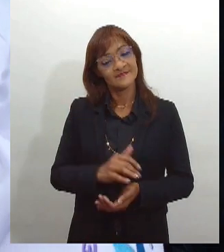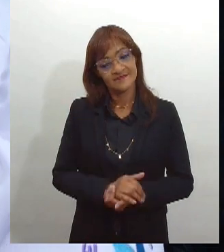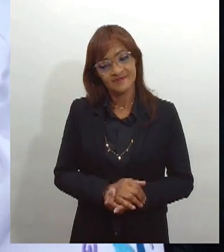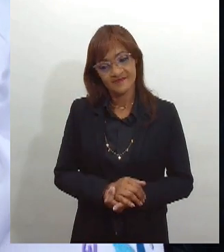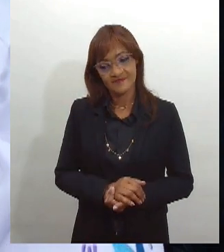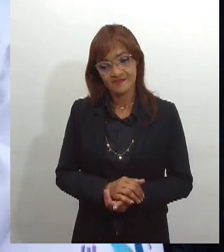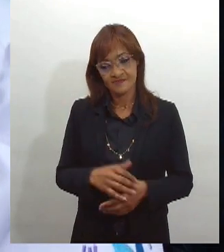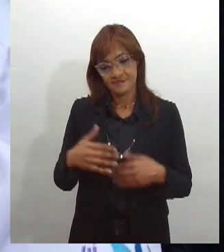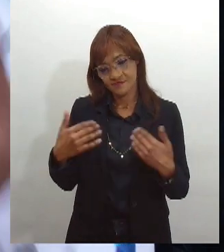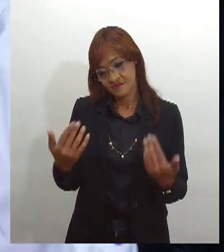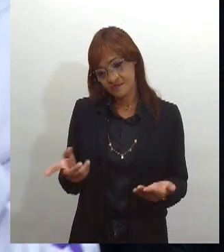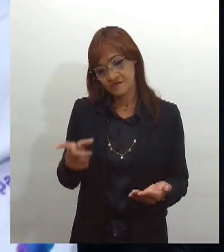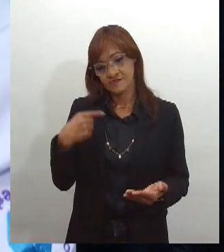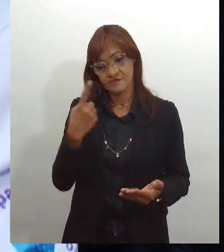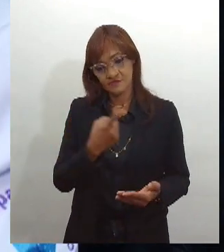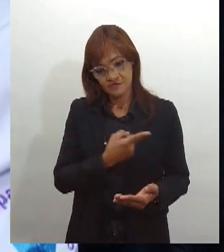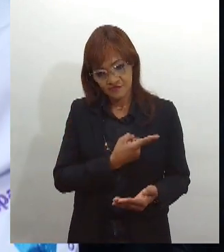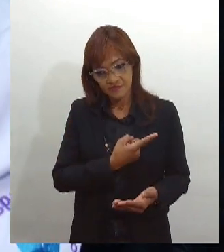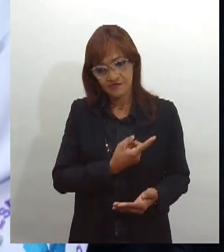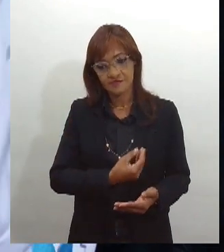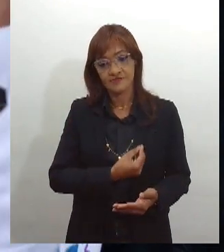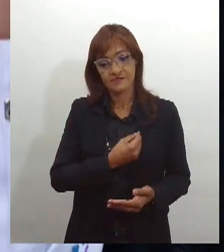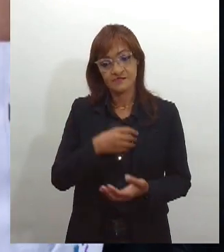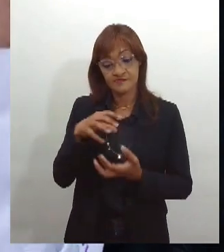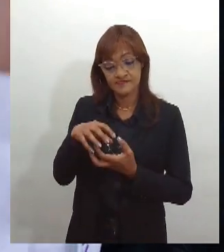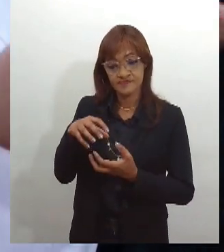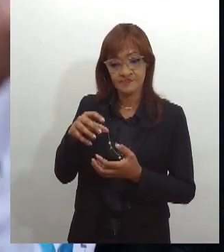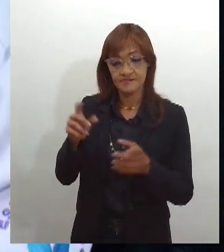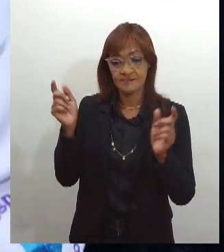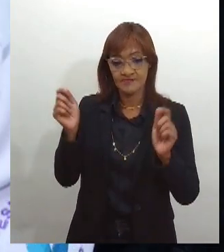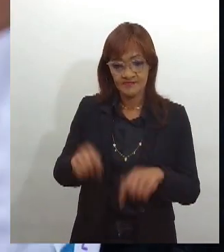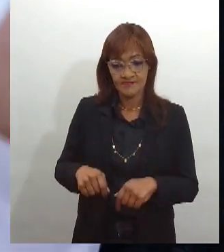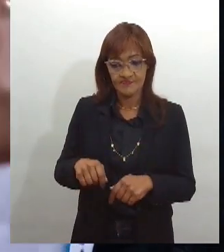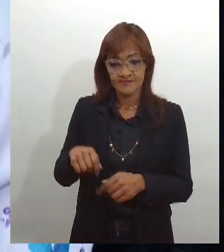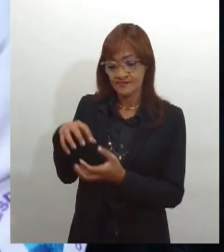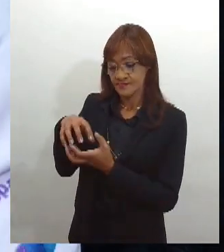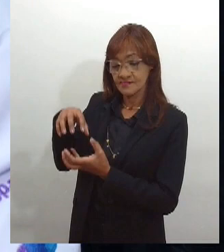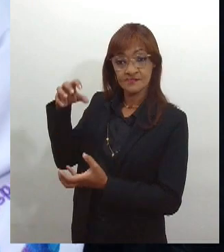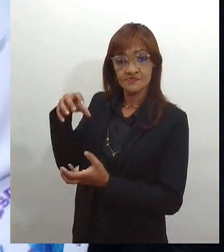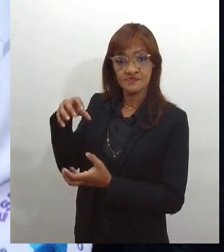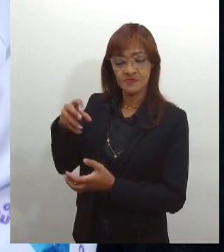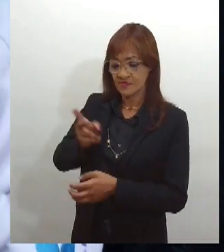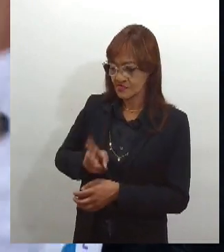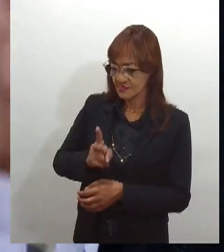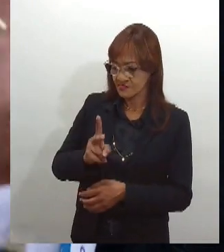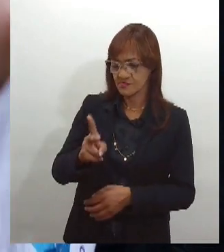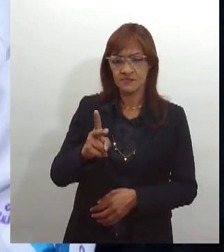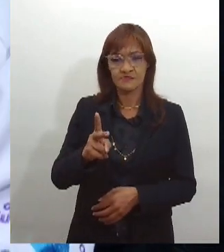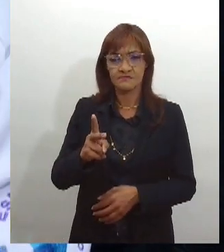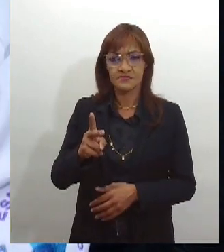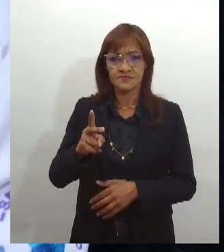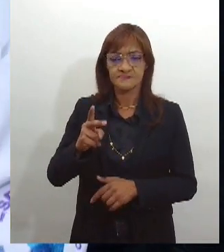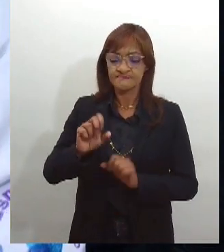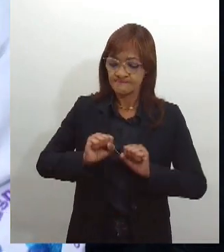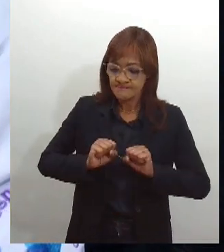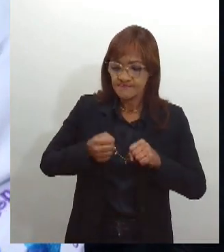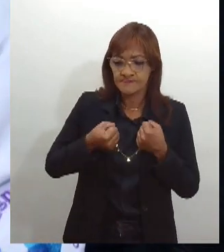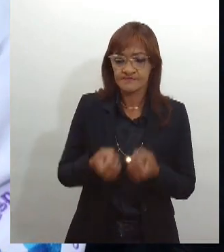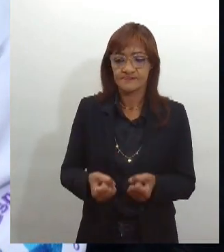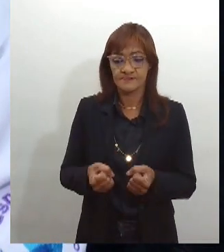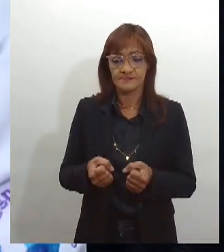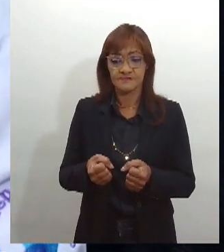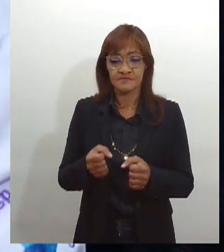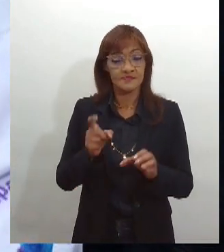o processo de envelhecimento, então nós podemos ser idosos ativos, saudáveis, autônomos, ou podemos